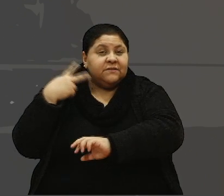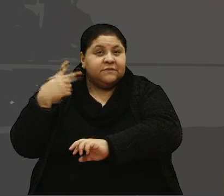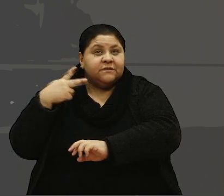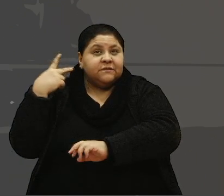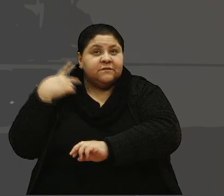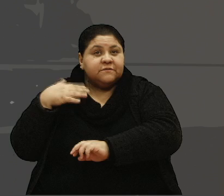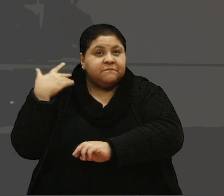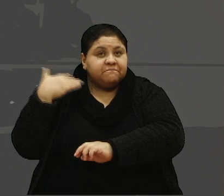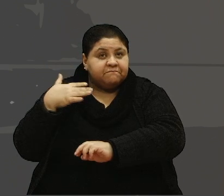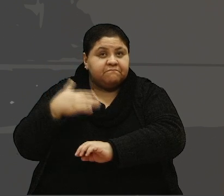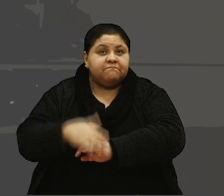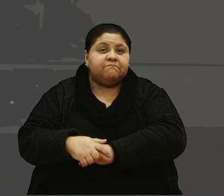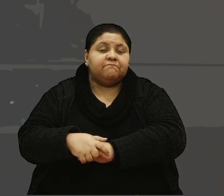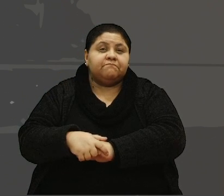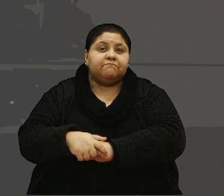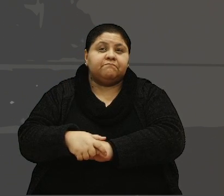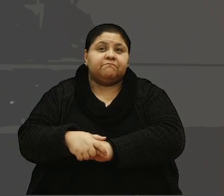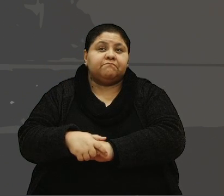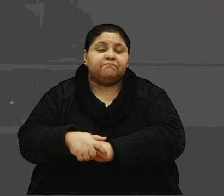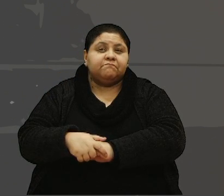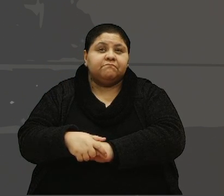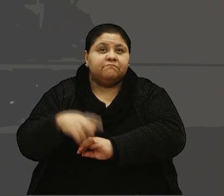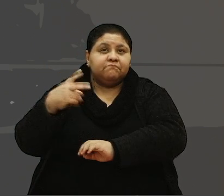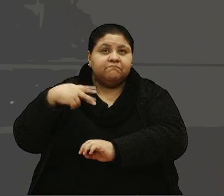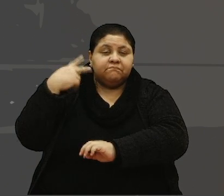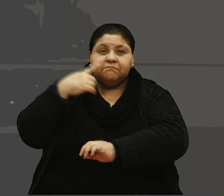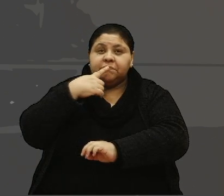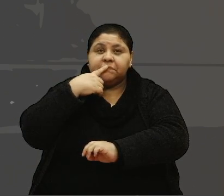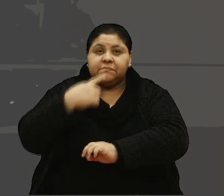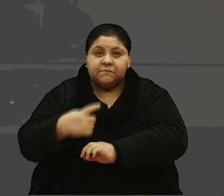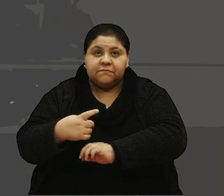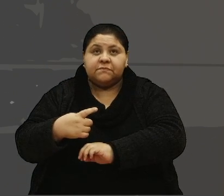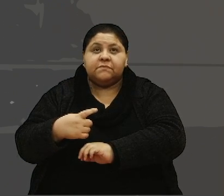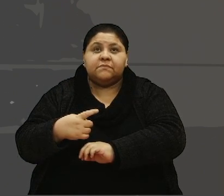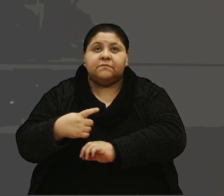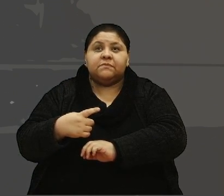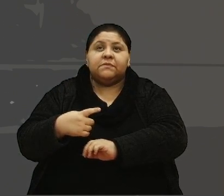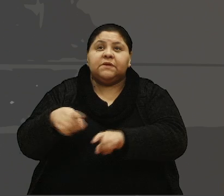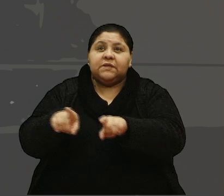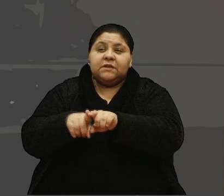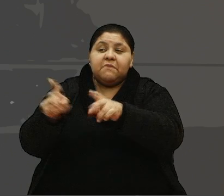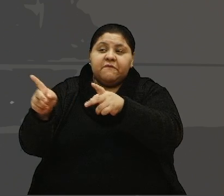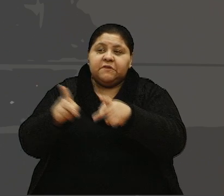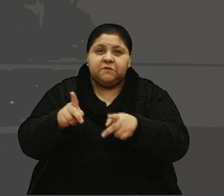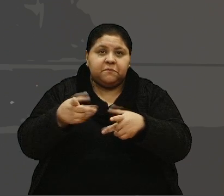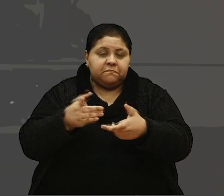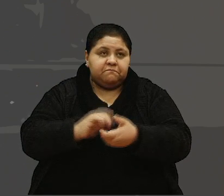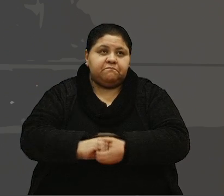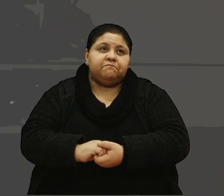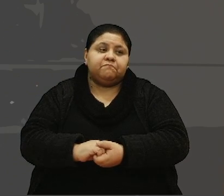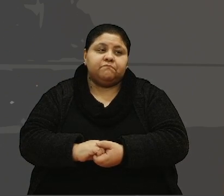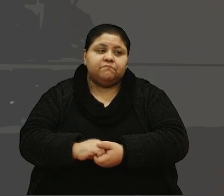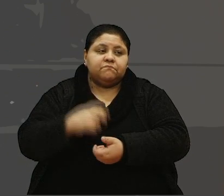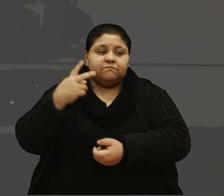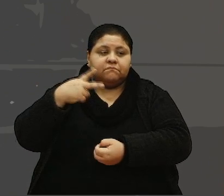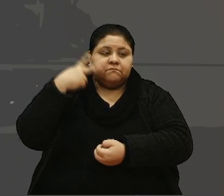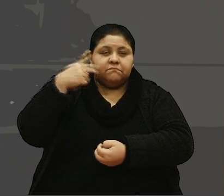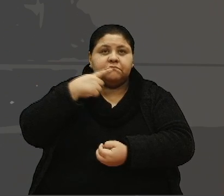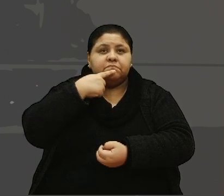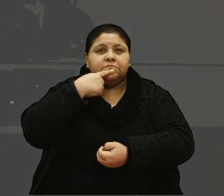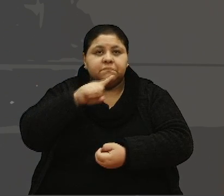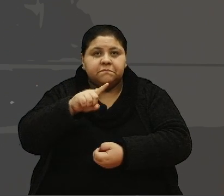Andressa, a vereadora Rose, que deu uma passada também por lá. Enfim, o vereador